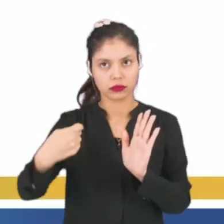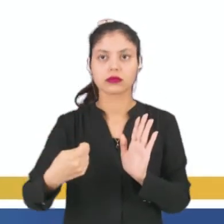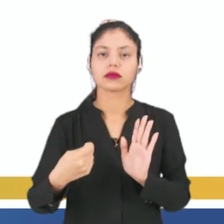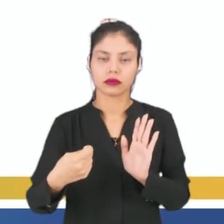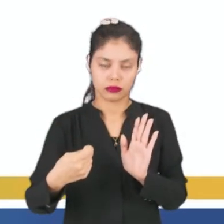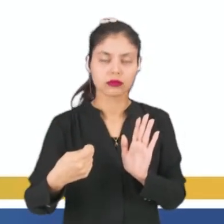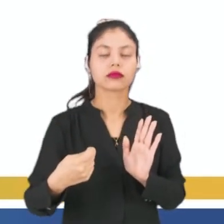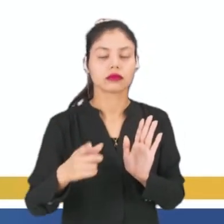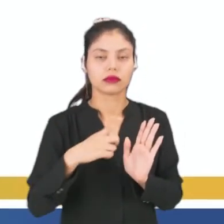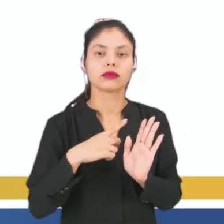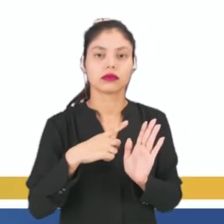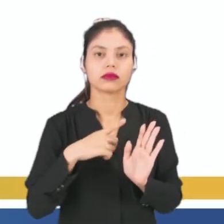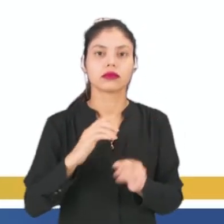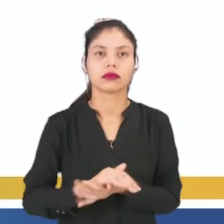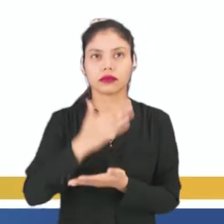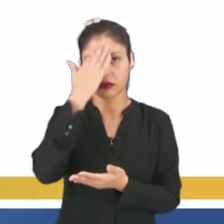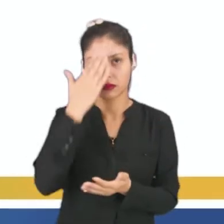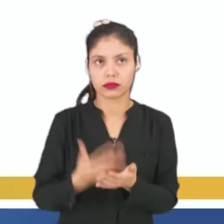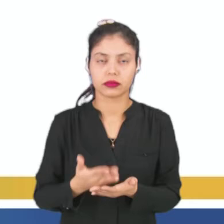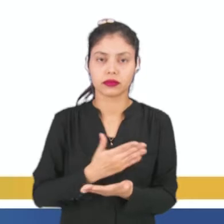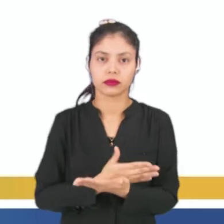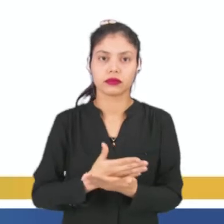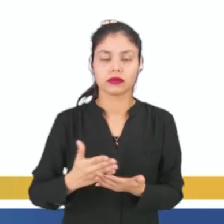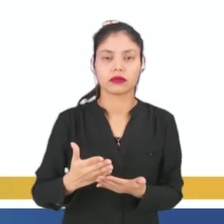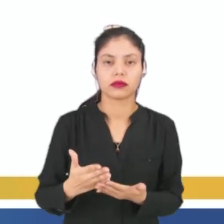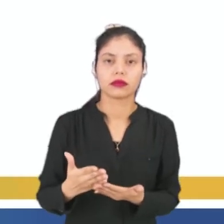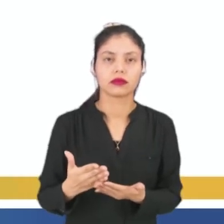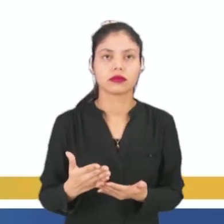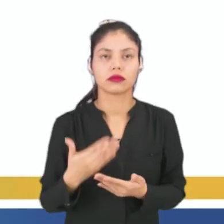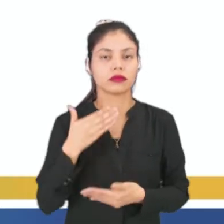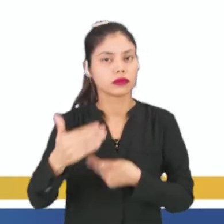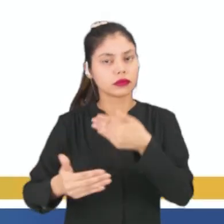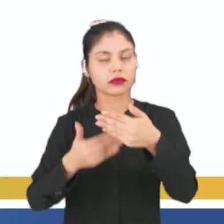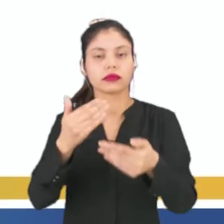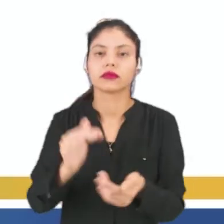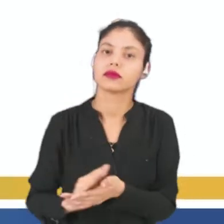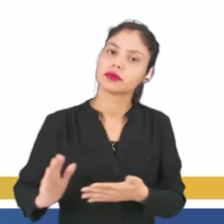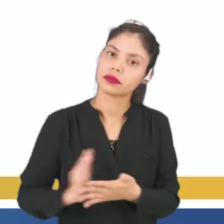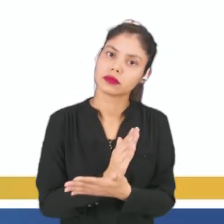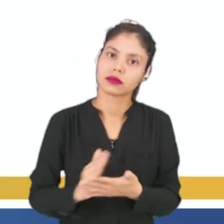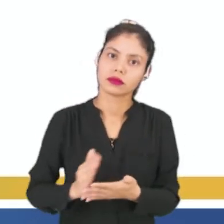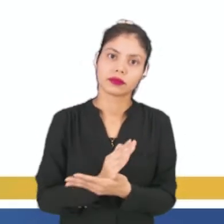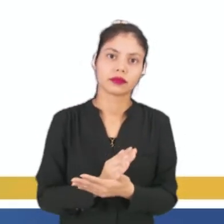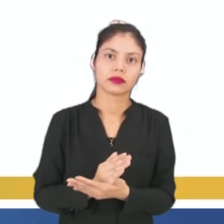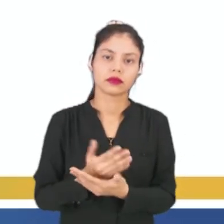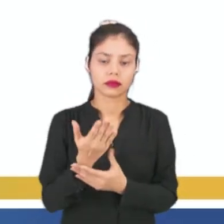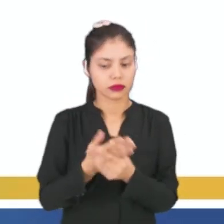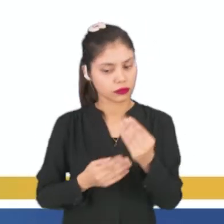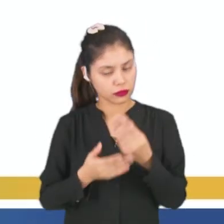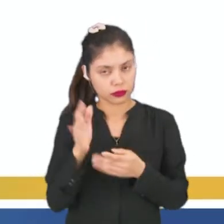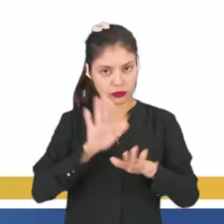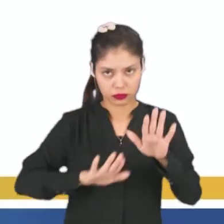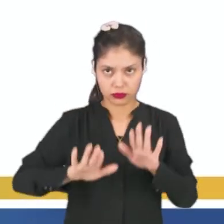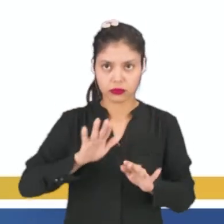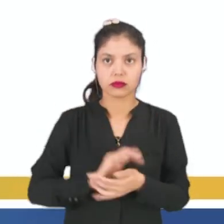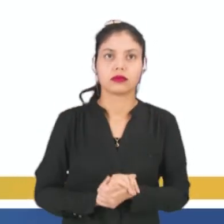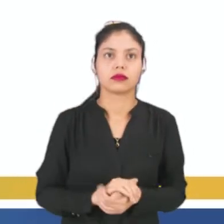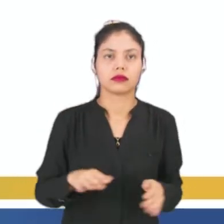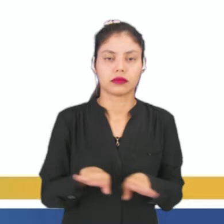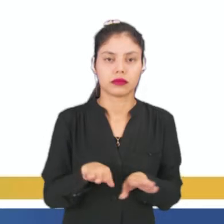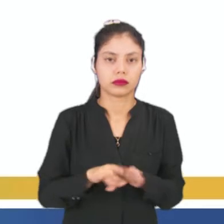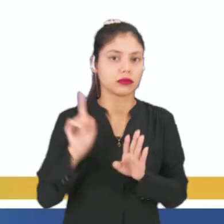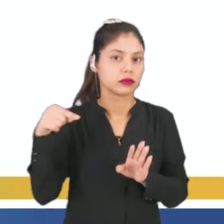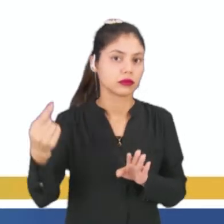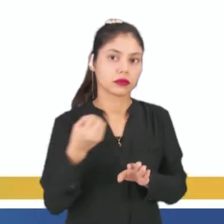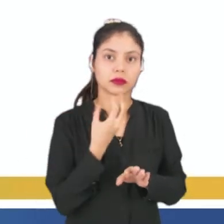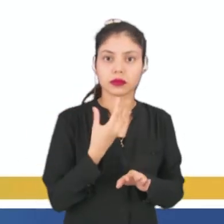disso, né? E eles começavam a desenvolver alguns hábitos de higiene, né? E também para eles,